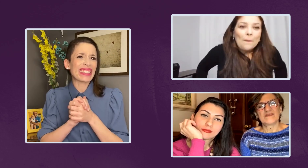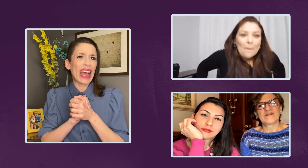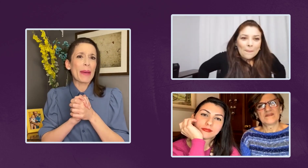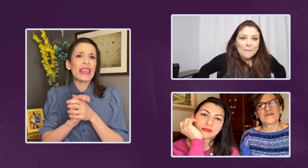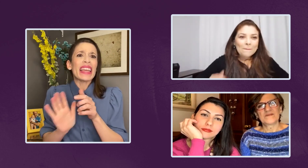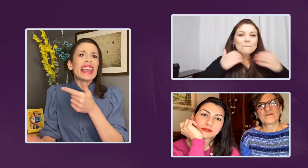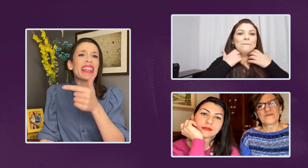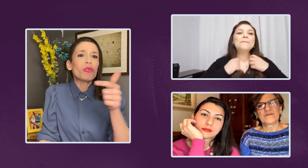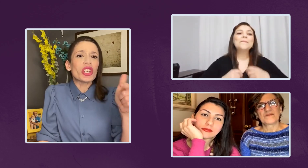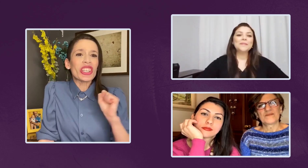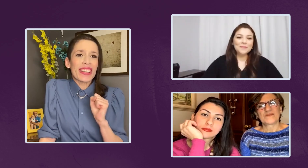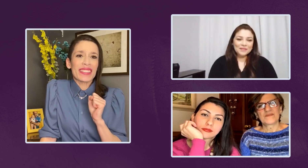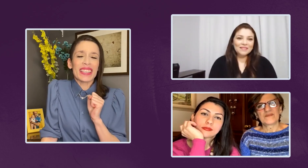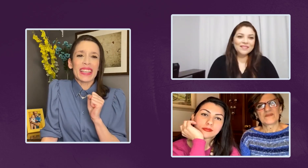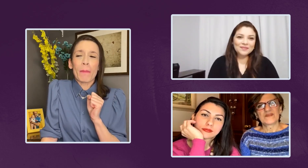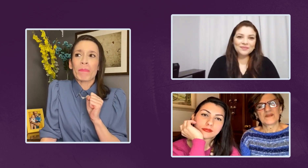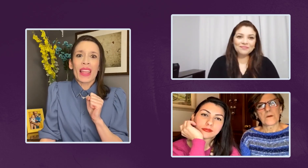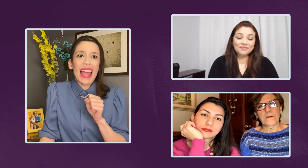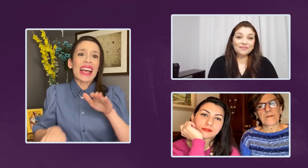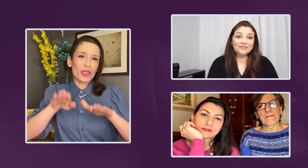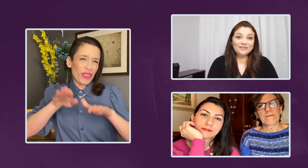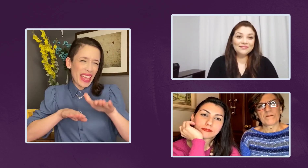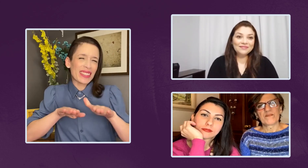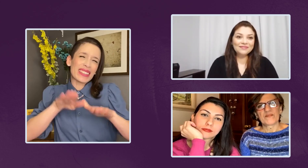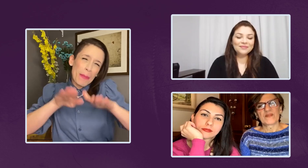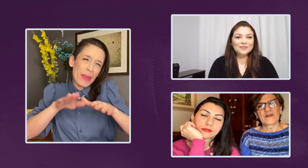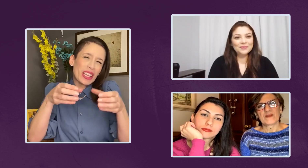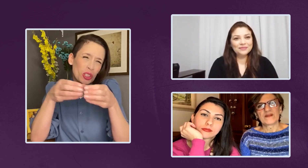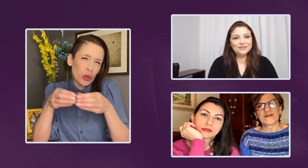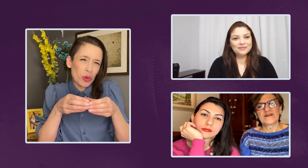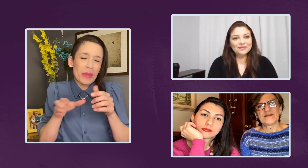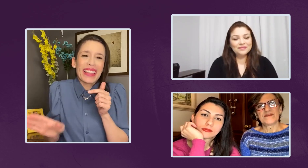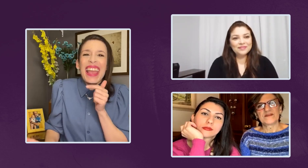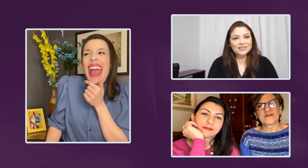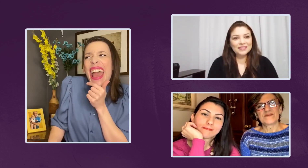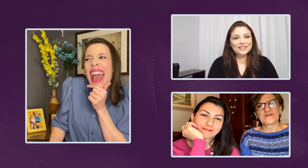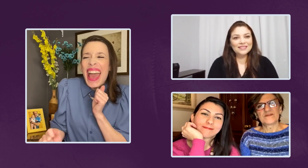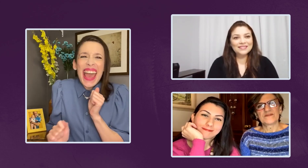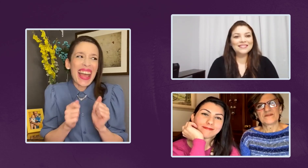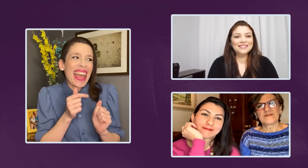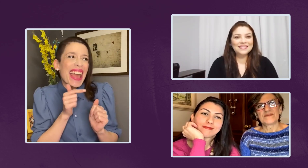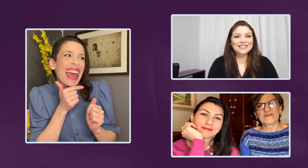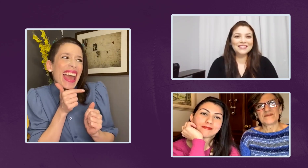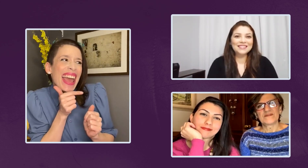esforçadas, sabe? E não tinha assim, às vezes, depende, turma, tem